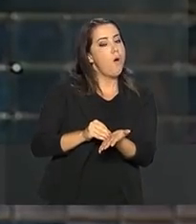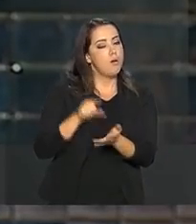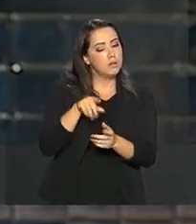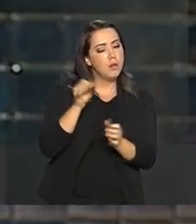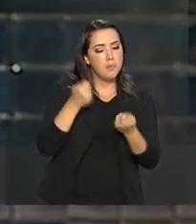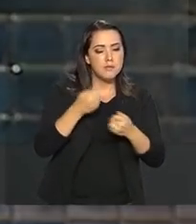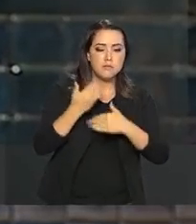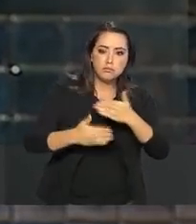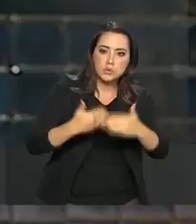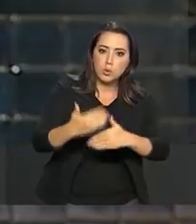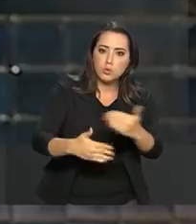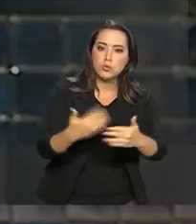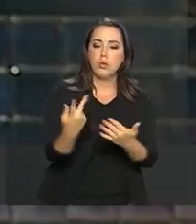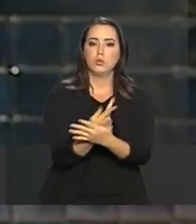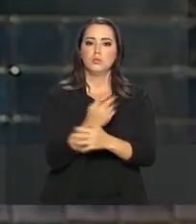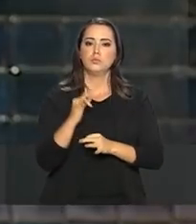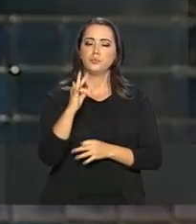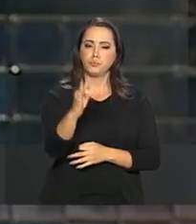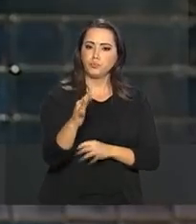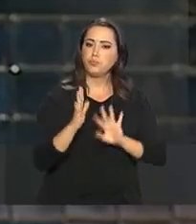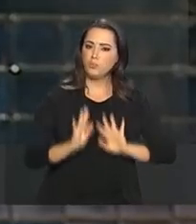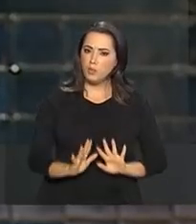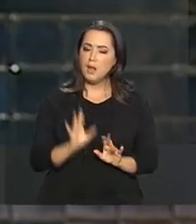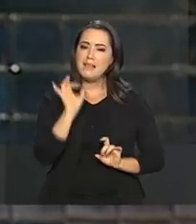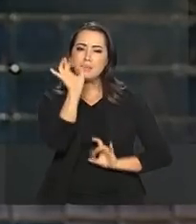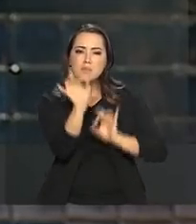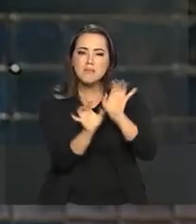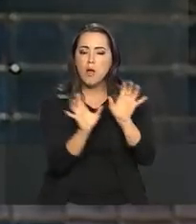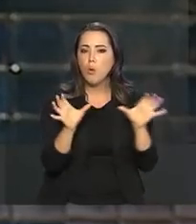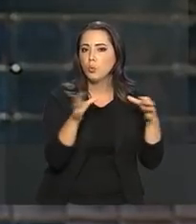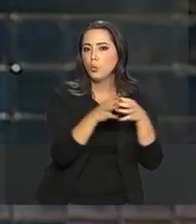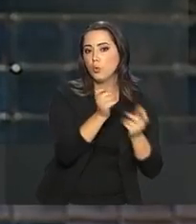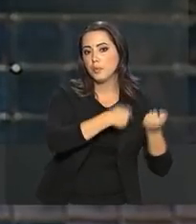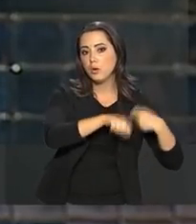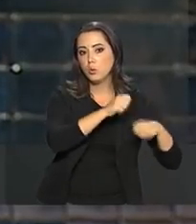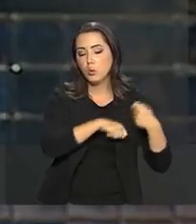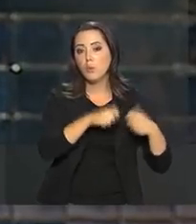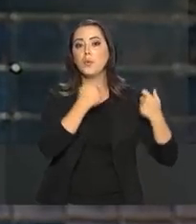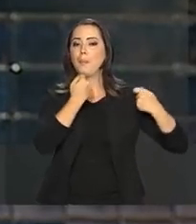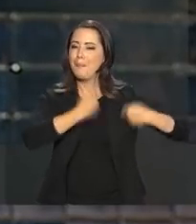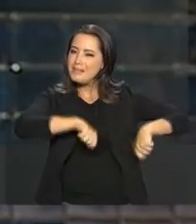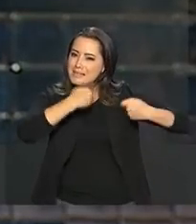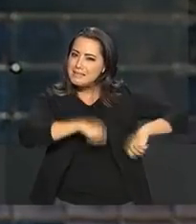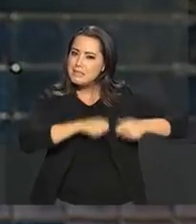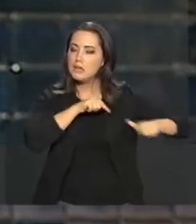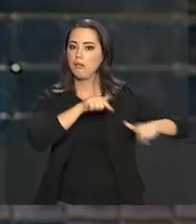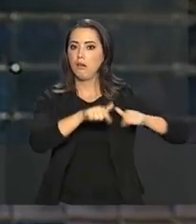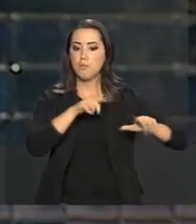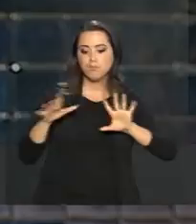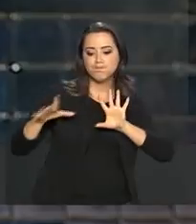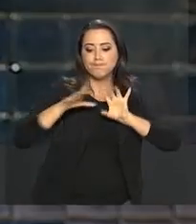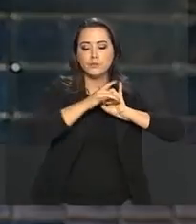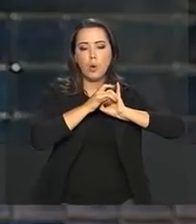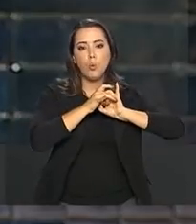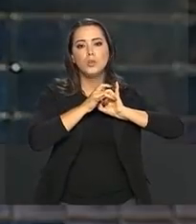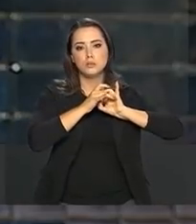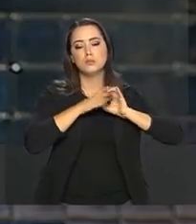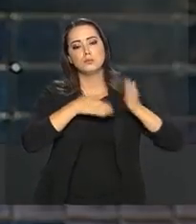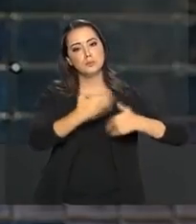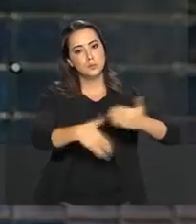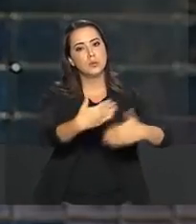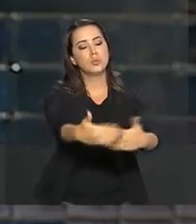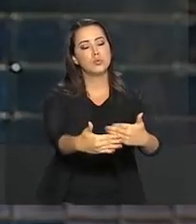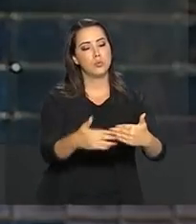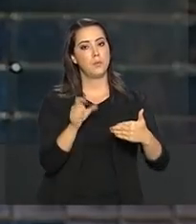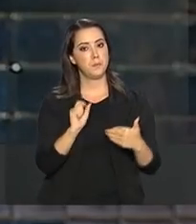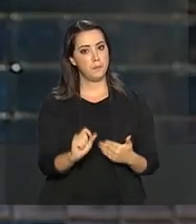continuar a ser feito especialmente no plano econômico é preciso que trabalhemos todos juntos para manter para